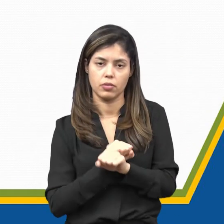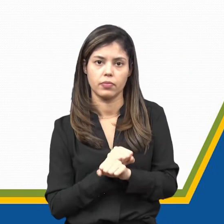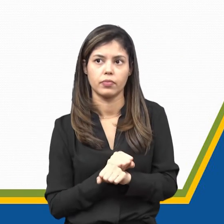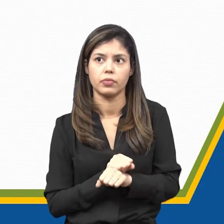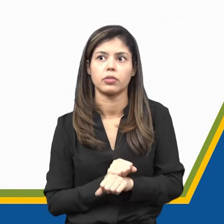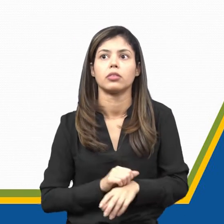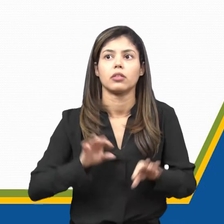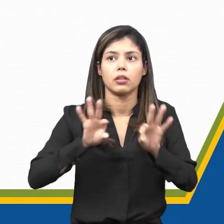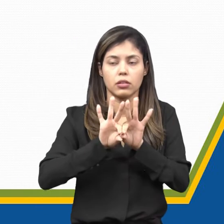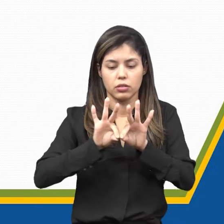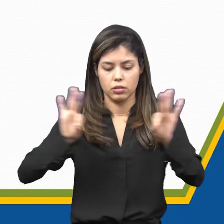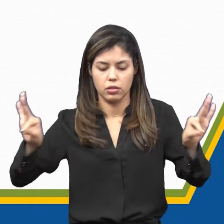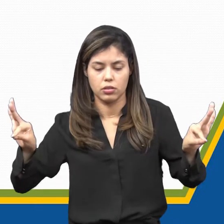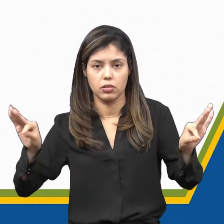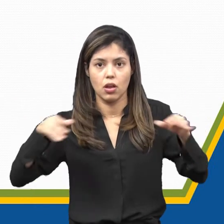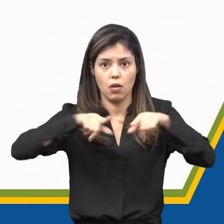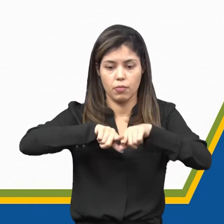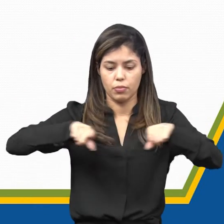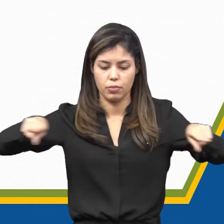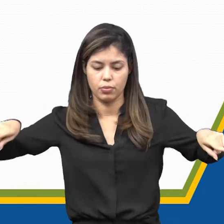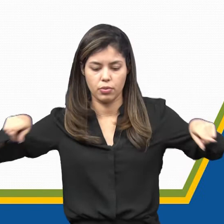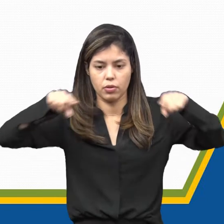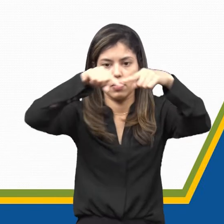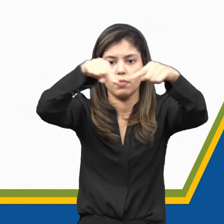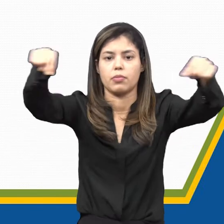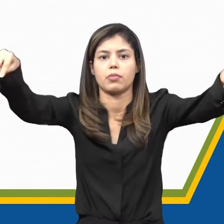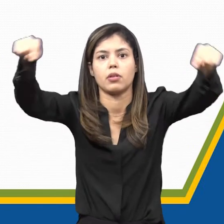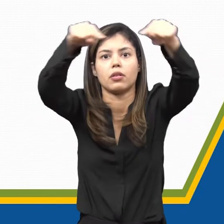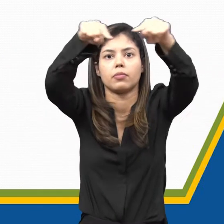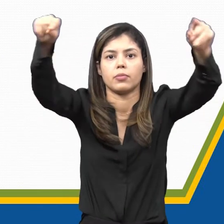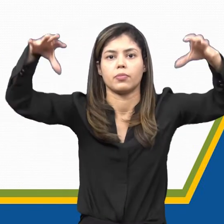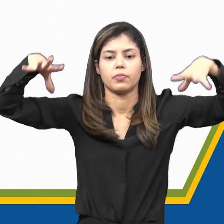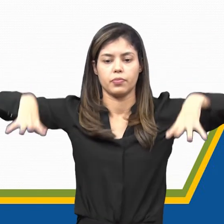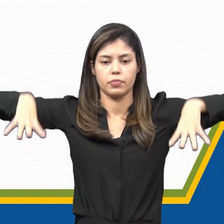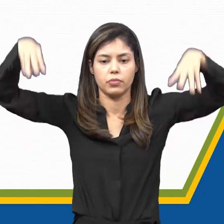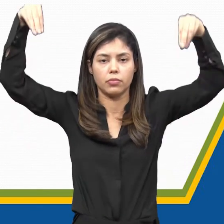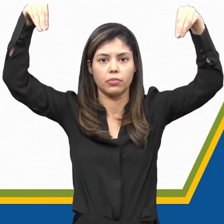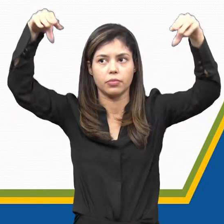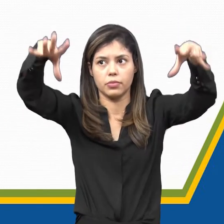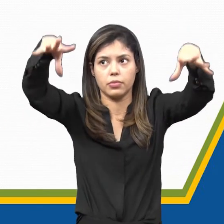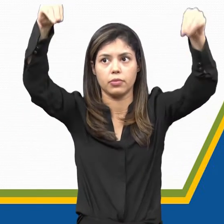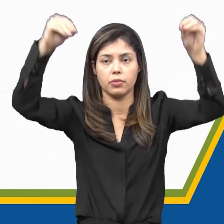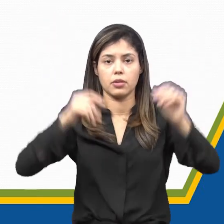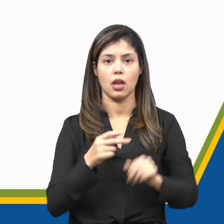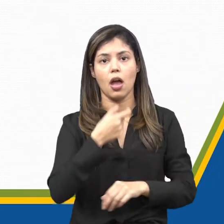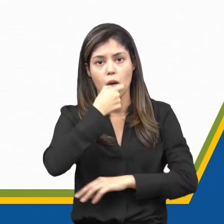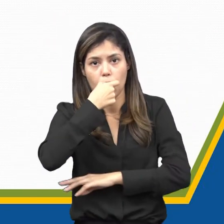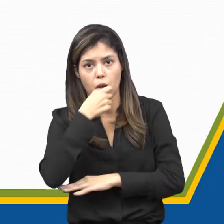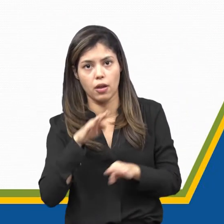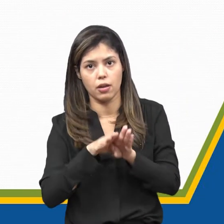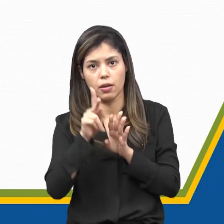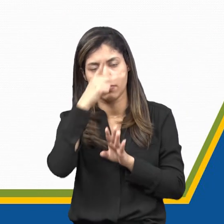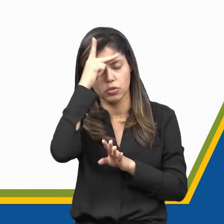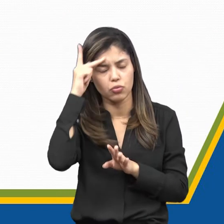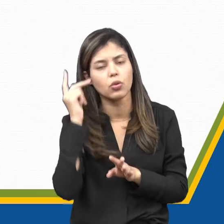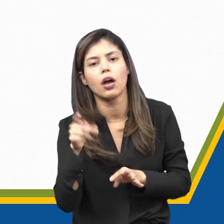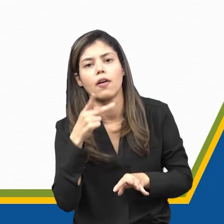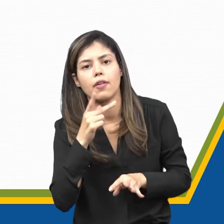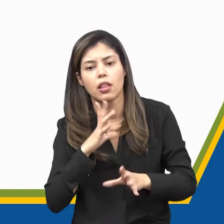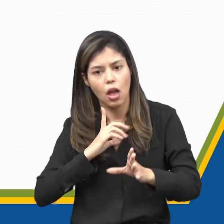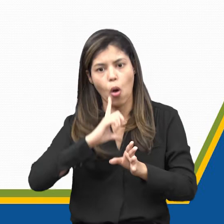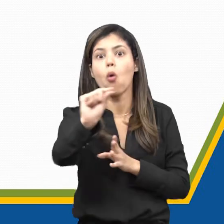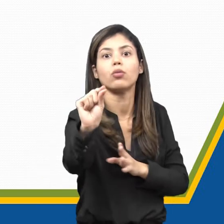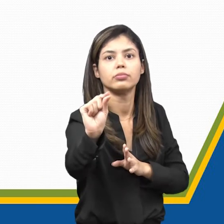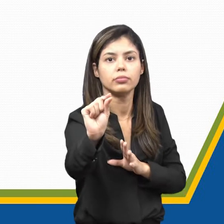ok? Traça-se 3 linhas, olha lá, 3 linhas de cones. A partir daí o avaliador dá o sinal e a